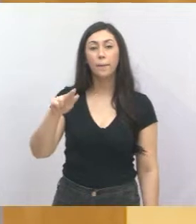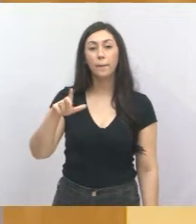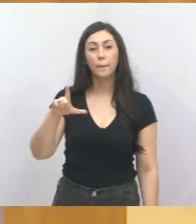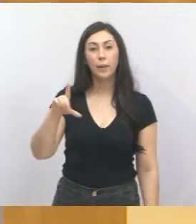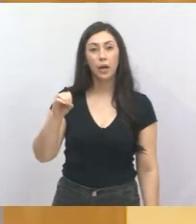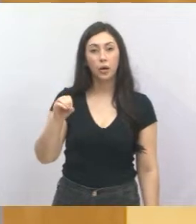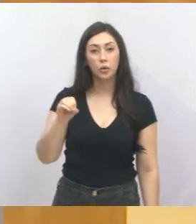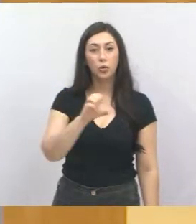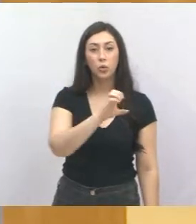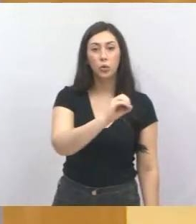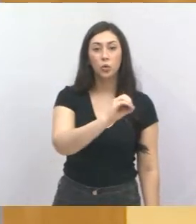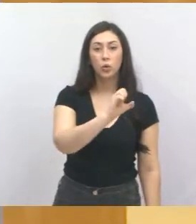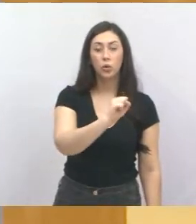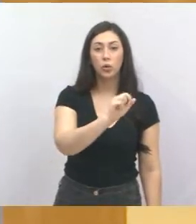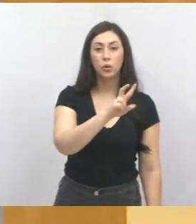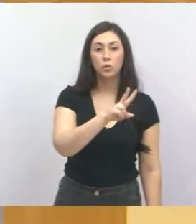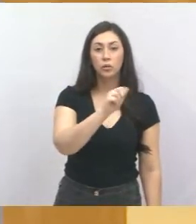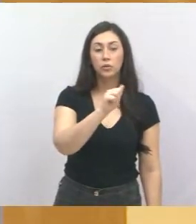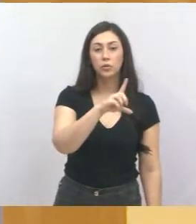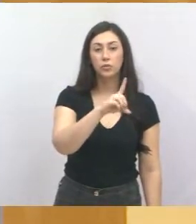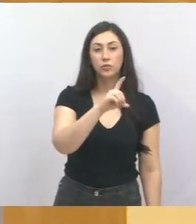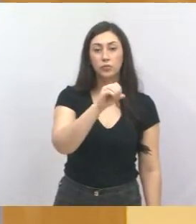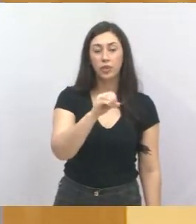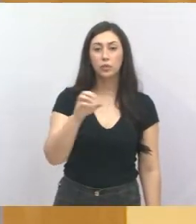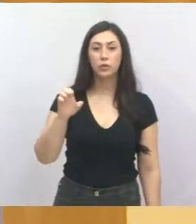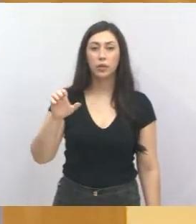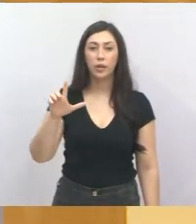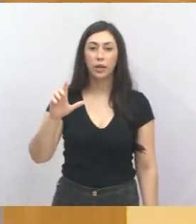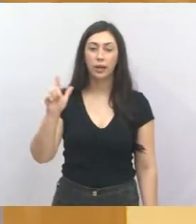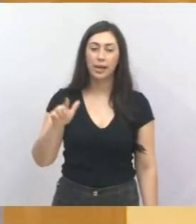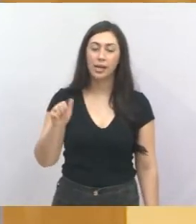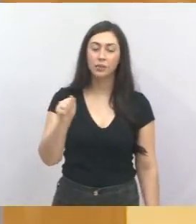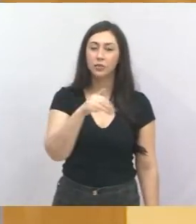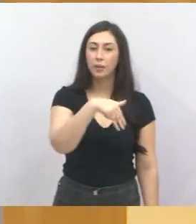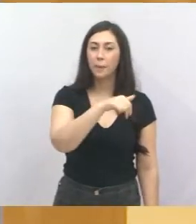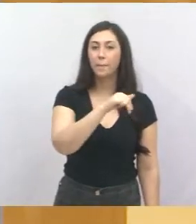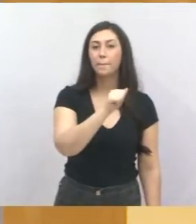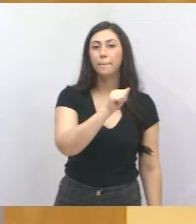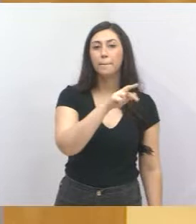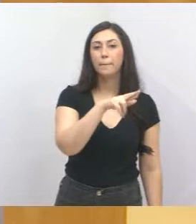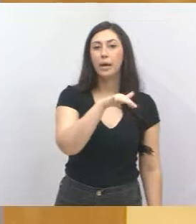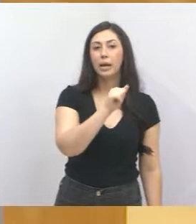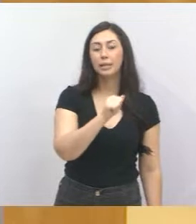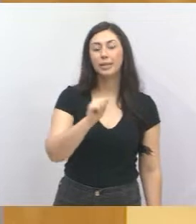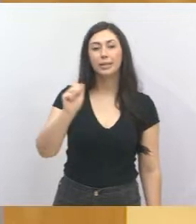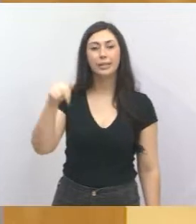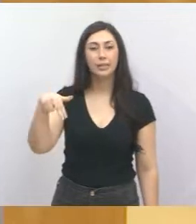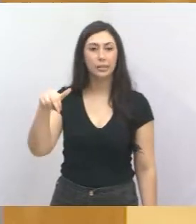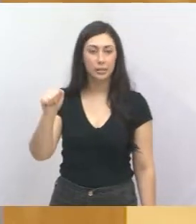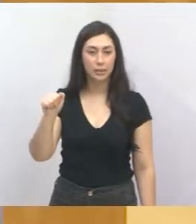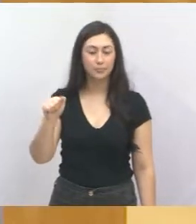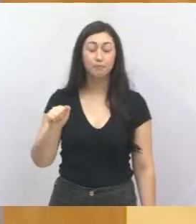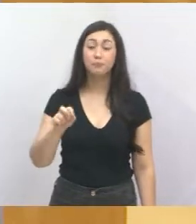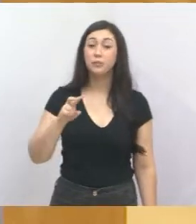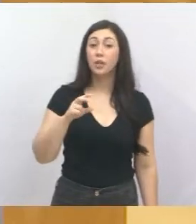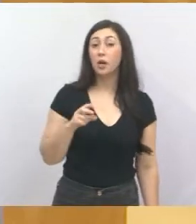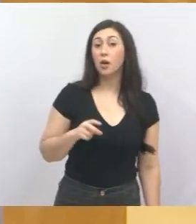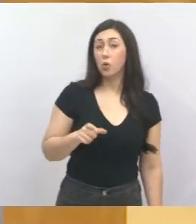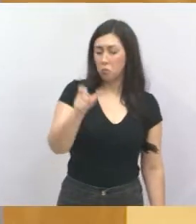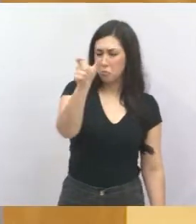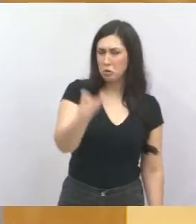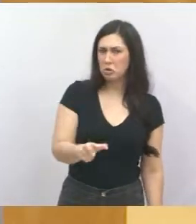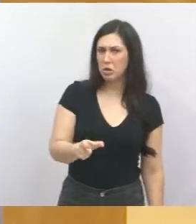Donizete, Osvaldo, Elza, Maria da Conceição e Ana Maria. Vitor era muito